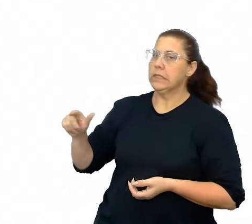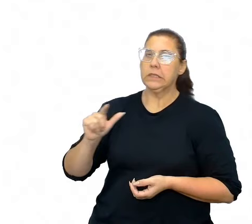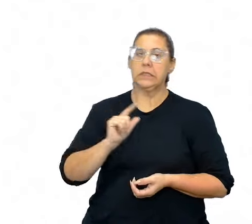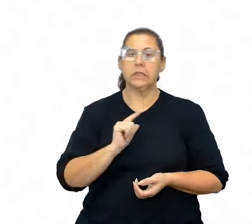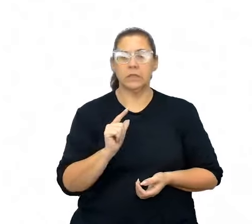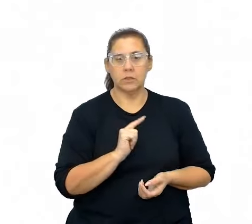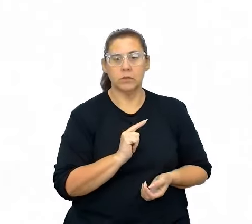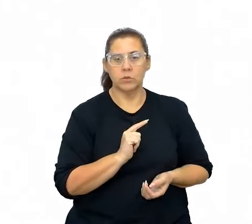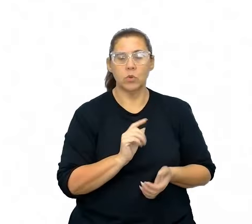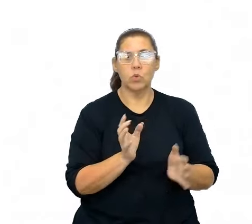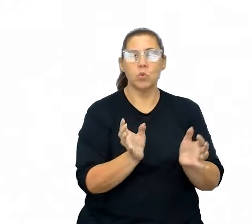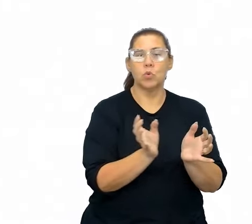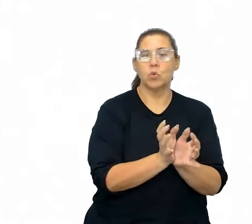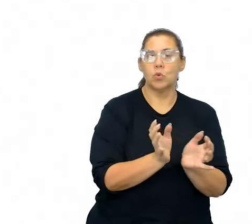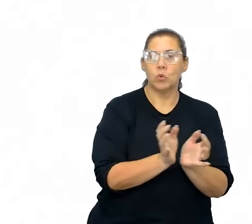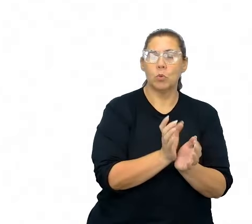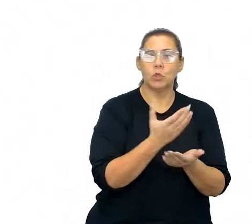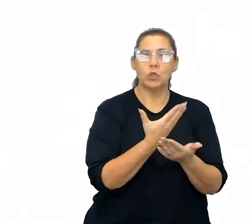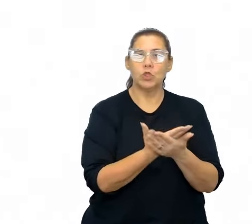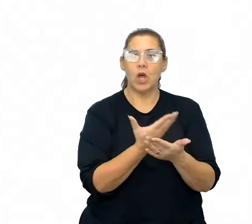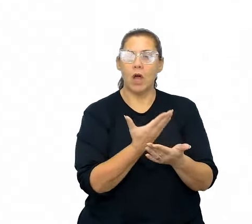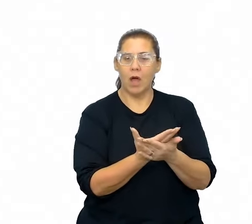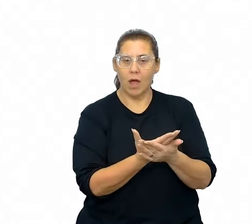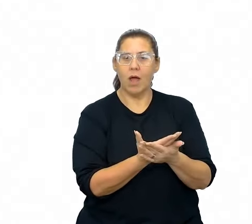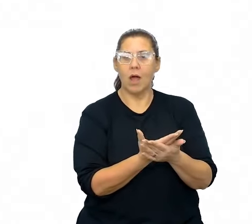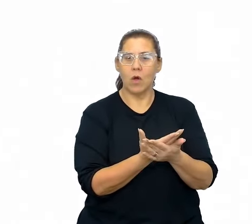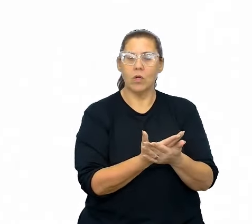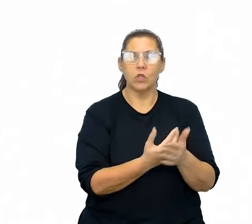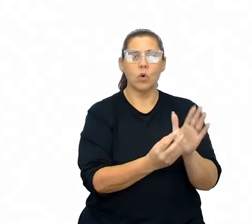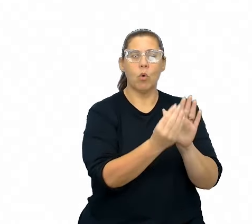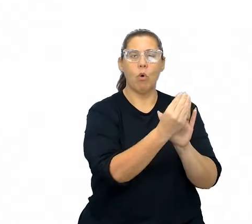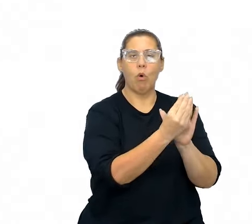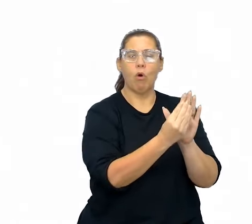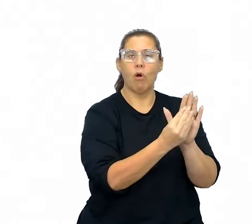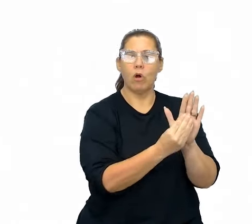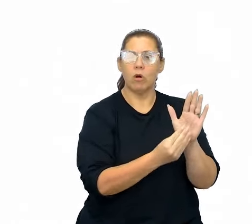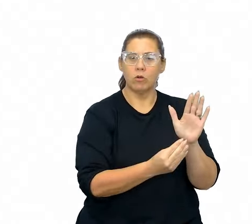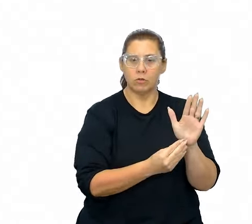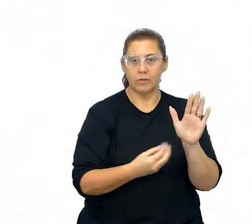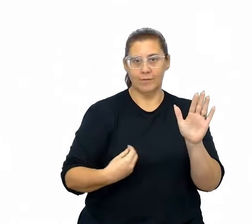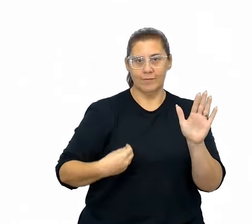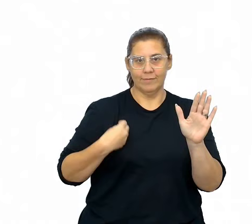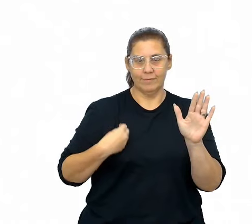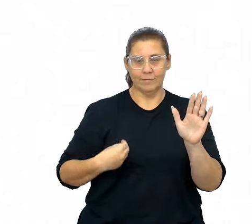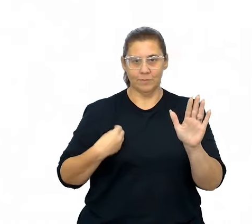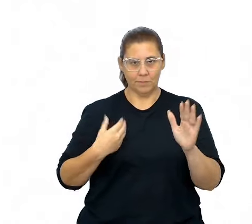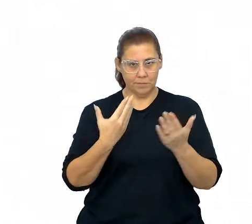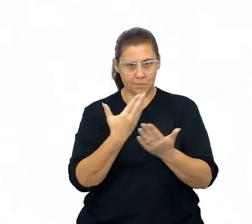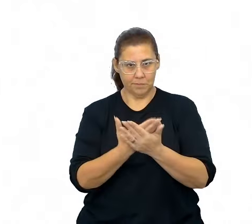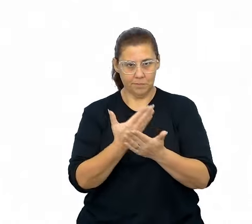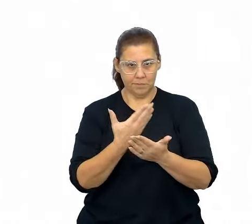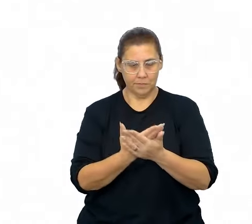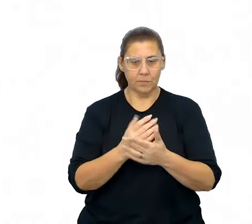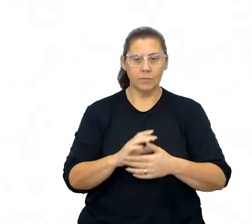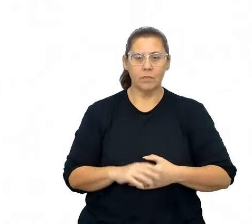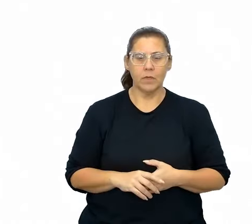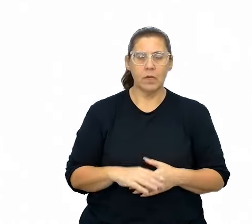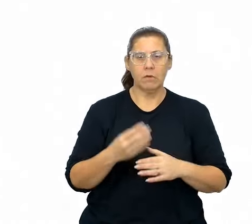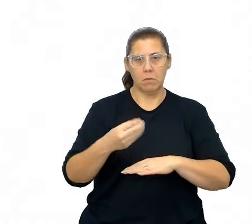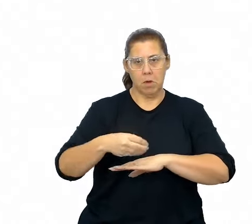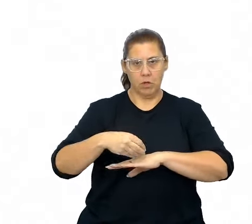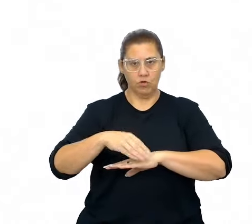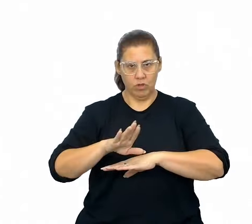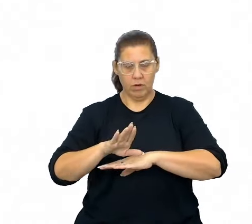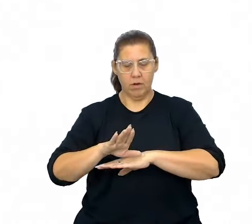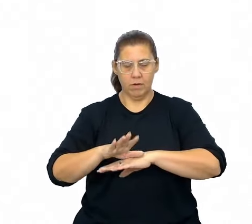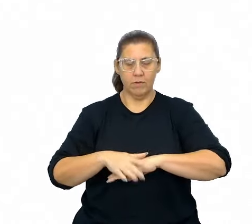temos o conjunto de aulas e de conteúdos presentes nessas aulas. Quero